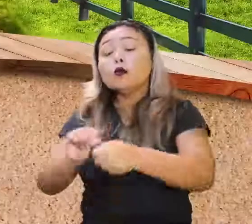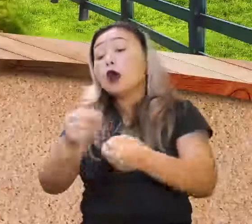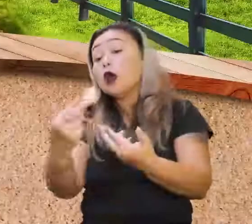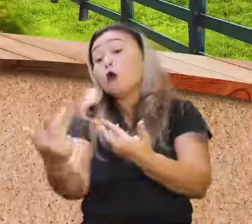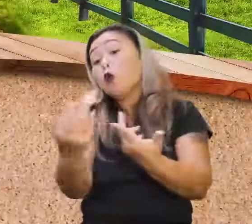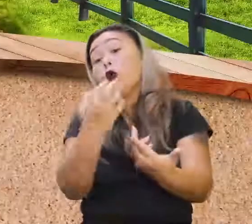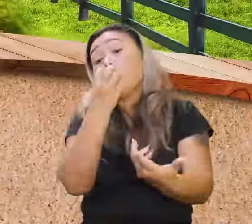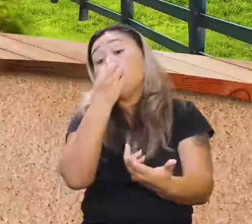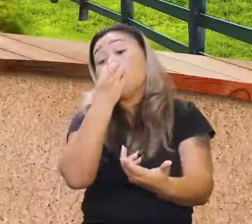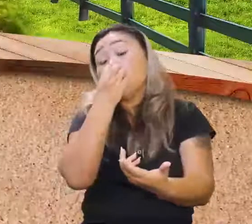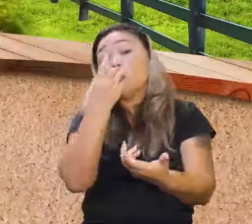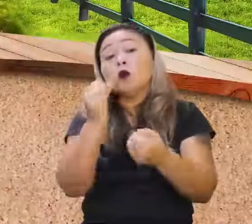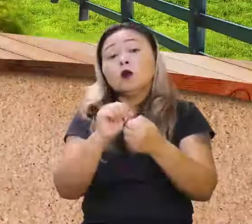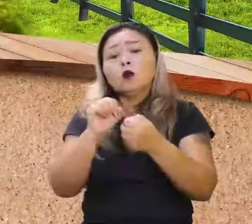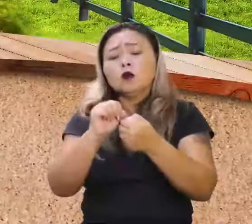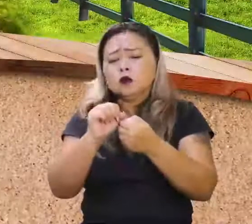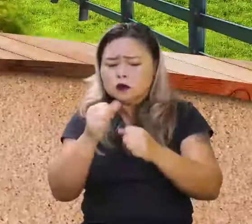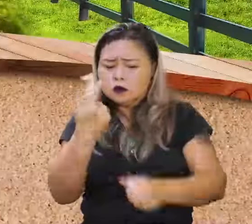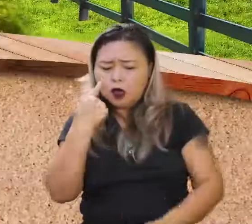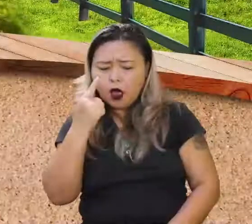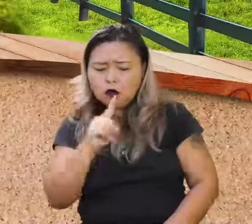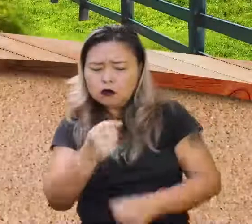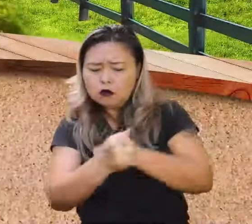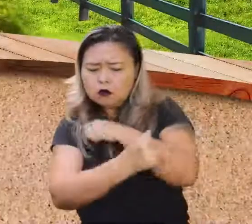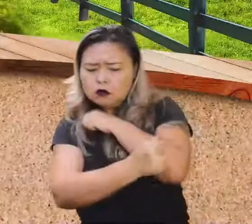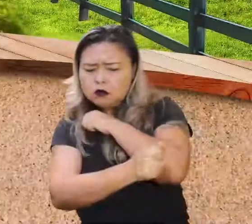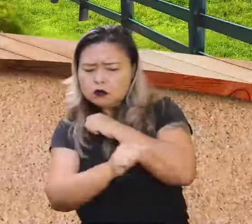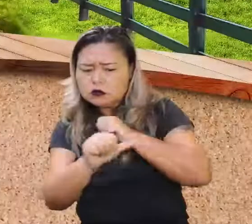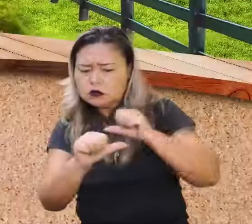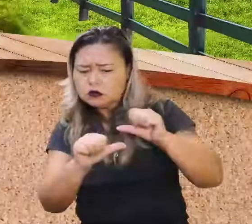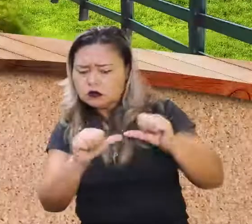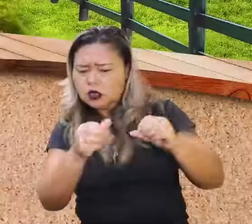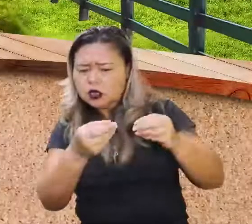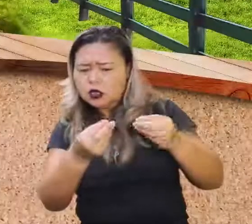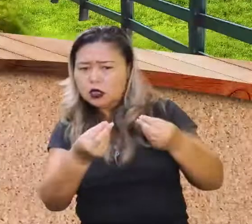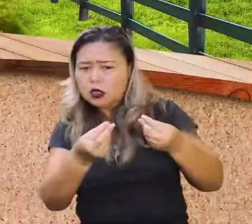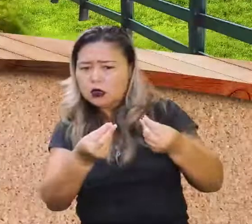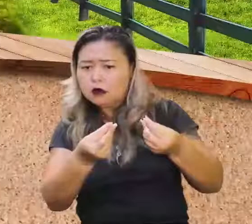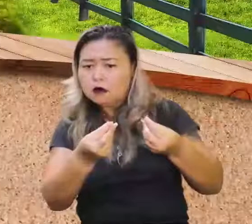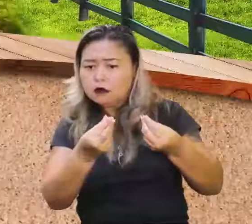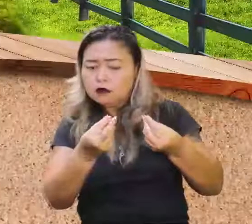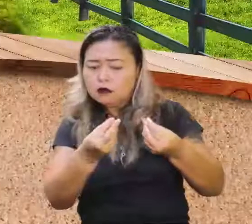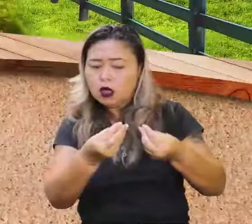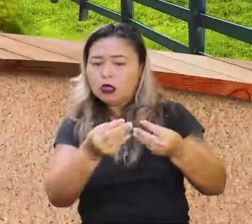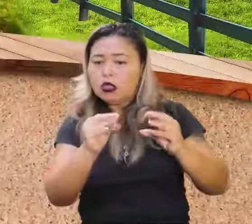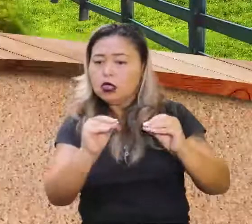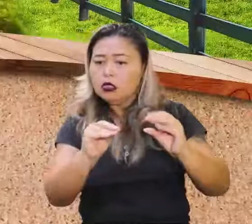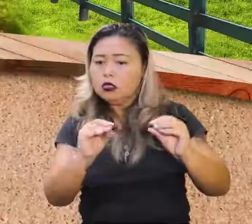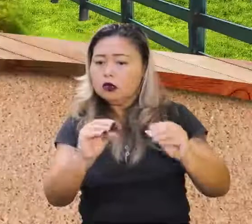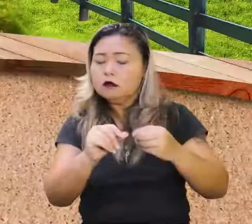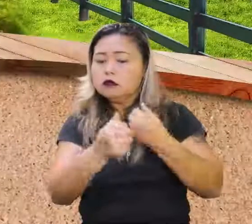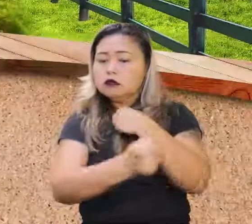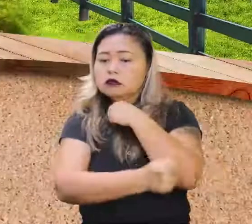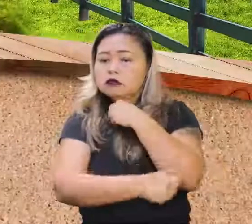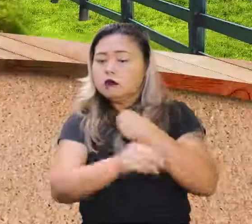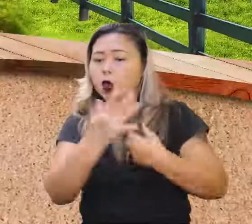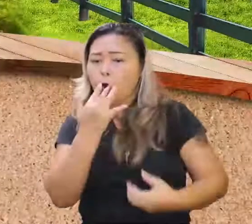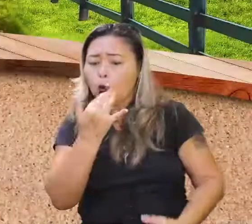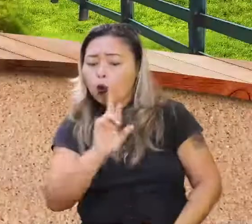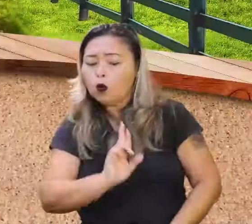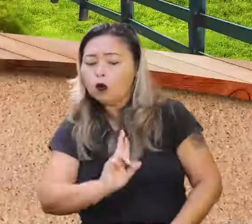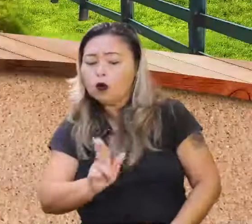nossos cachorros, né? Quando muda a estrutura das fezes, que a fezes pode ser um pouco mais pastosa, ou uma